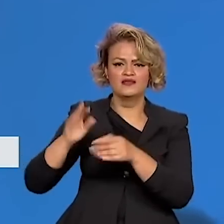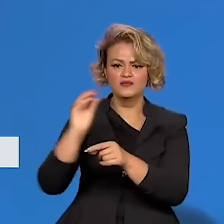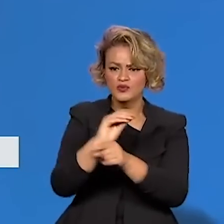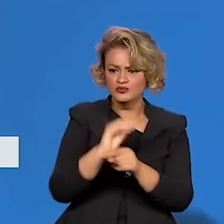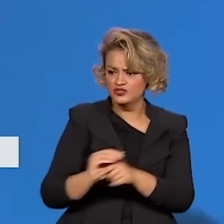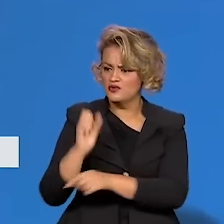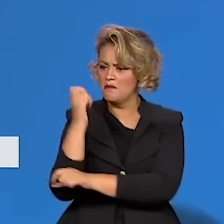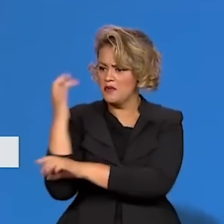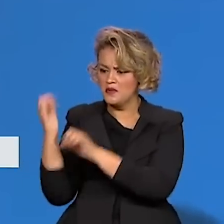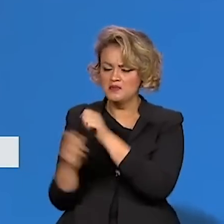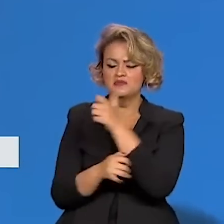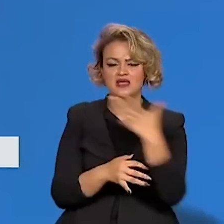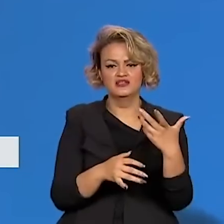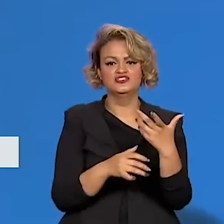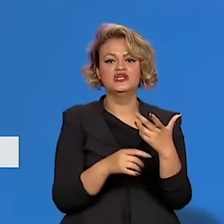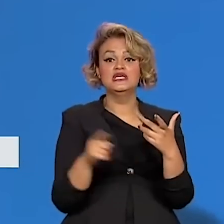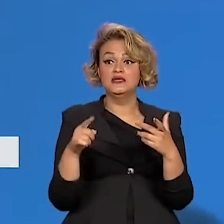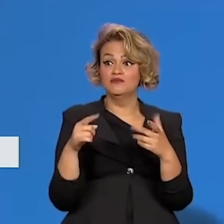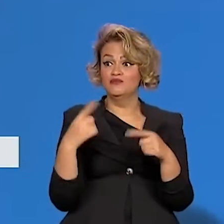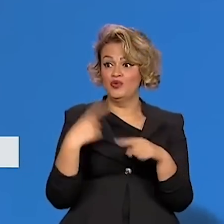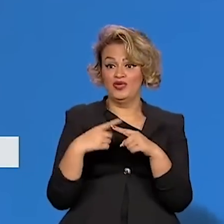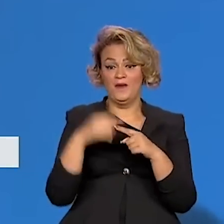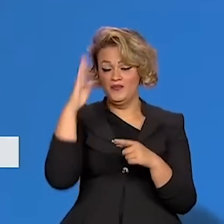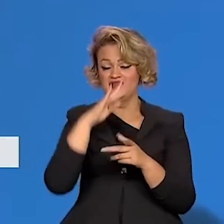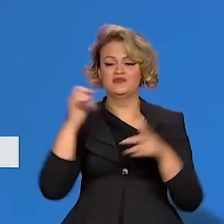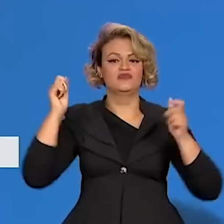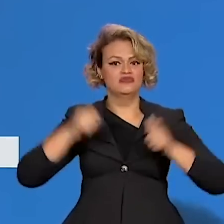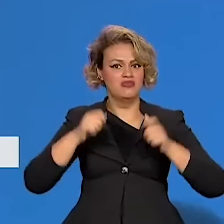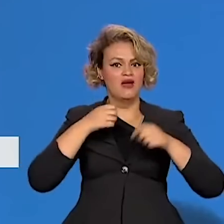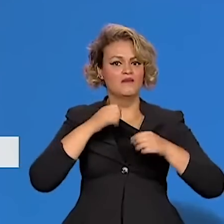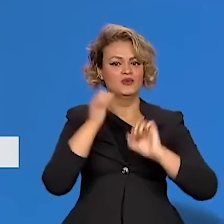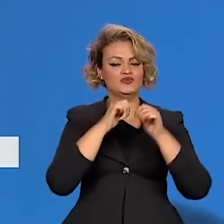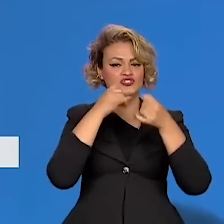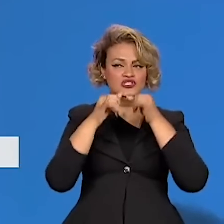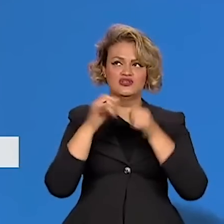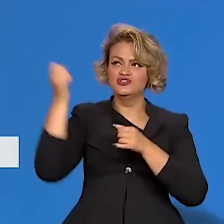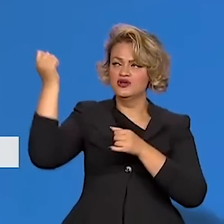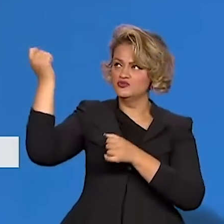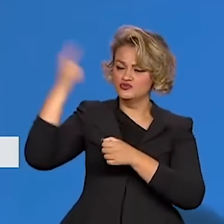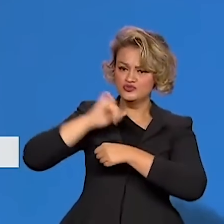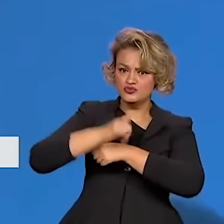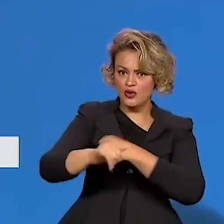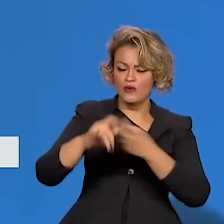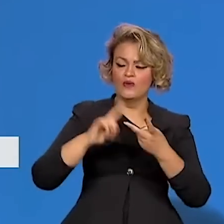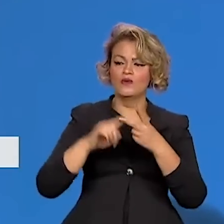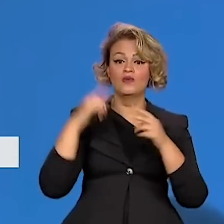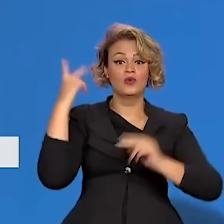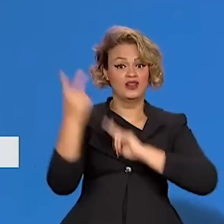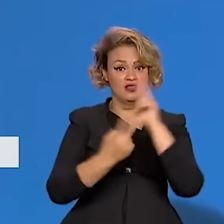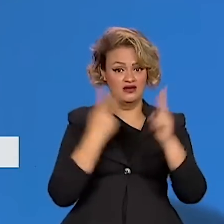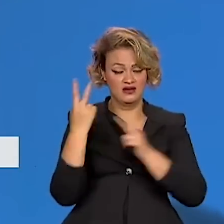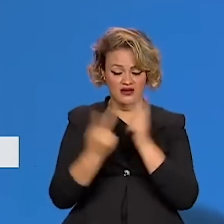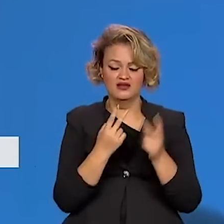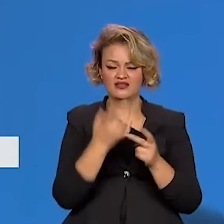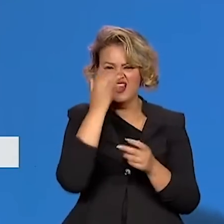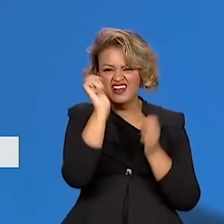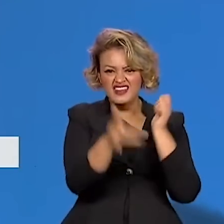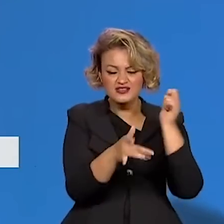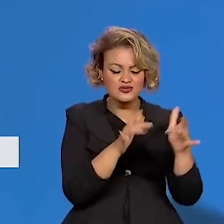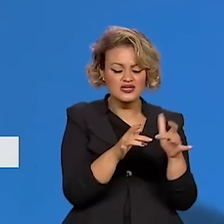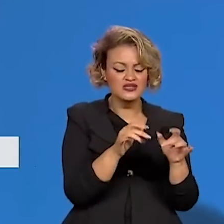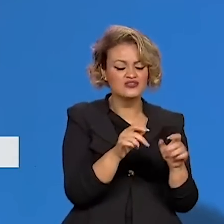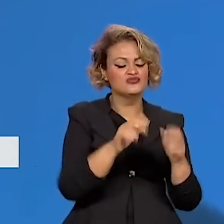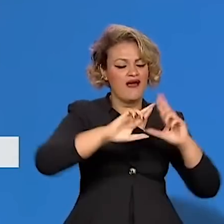temos imenso potencial solar eólico eu não reaproveitamento de resíduos e na recuperação de 30 milhões